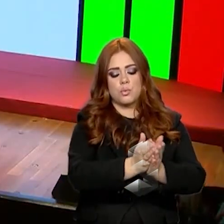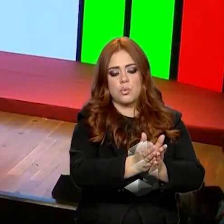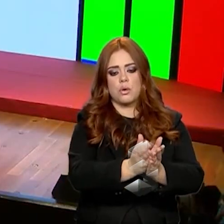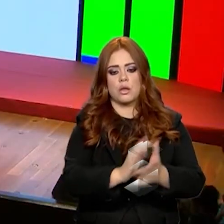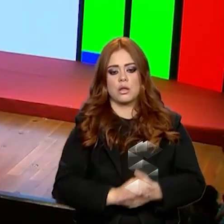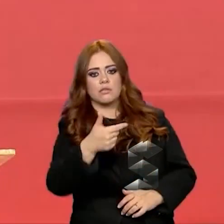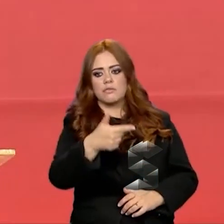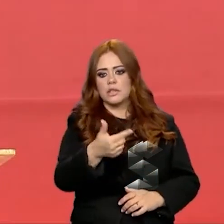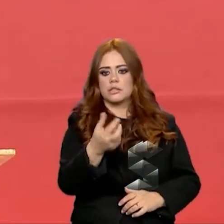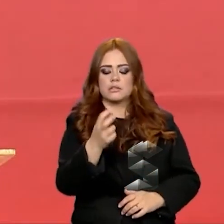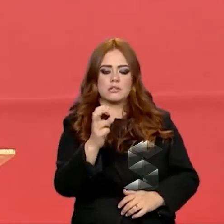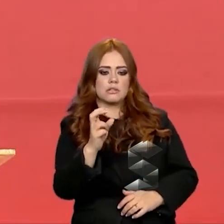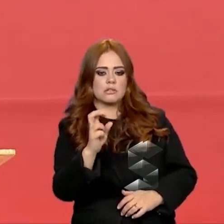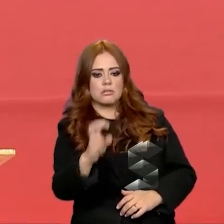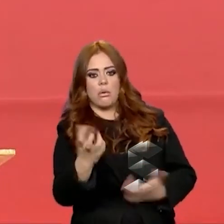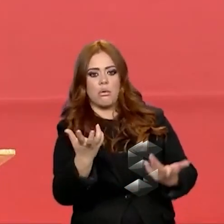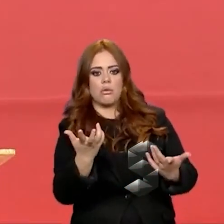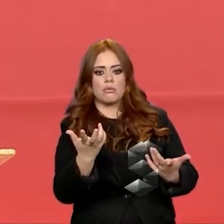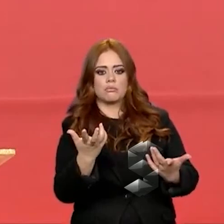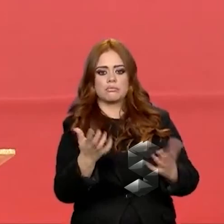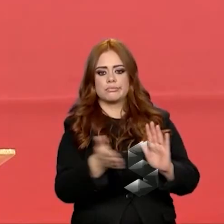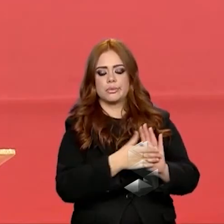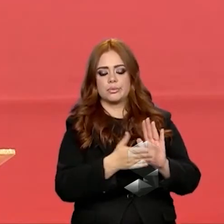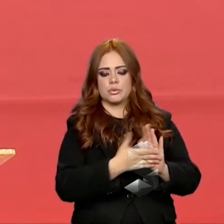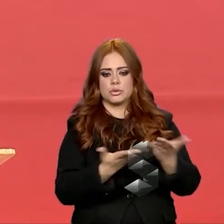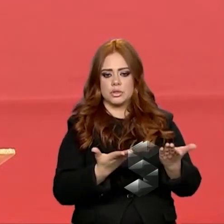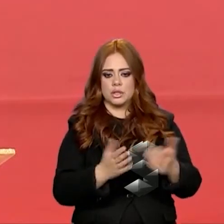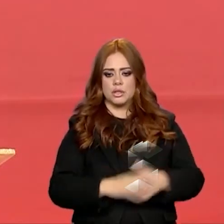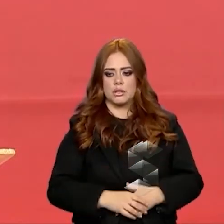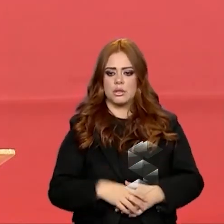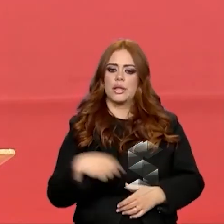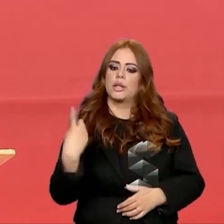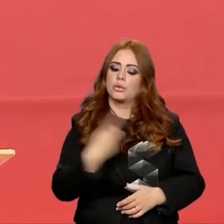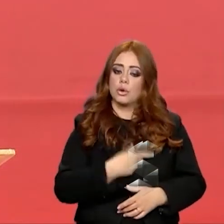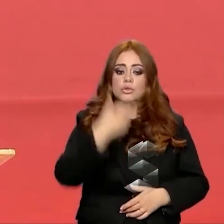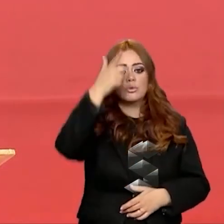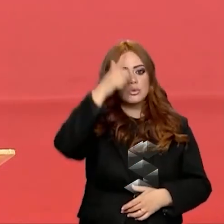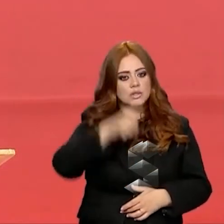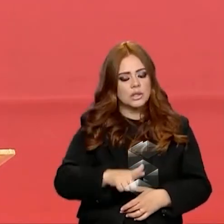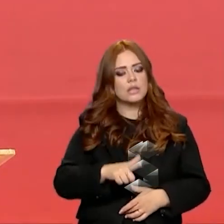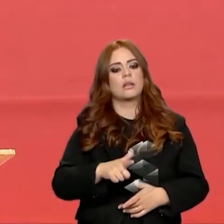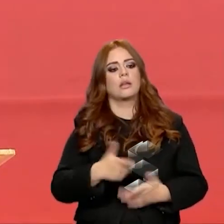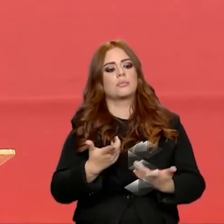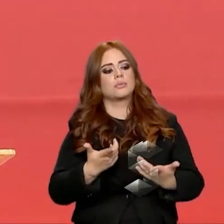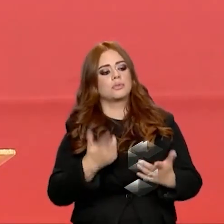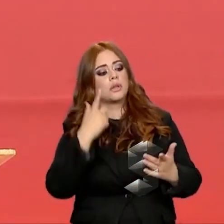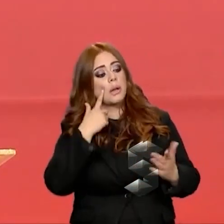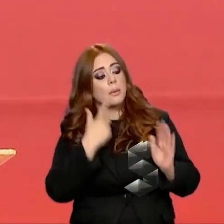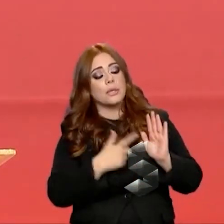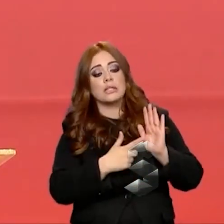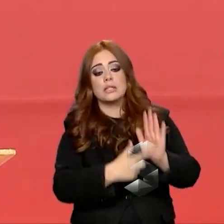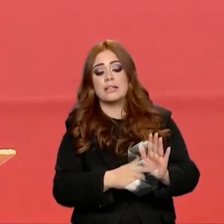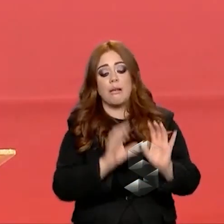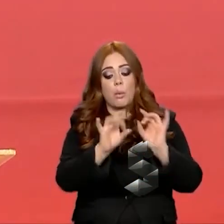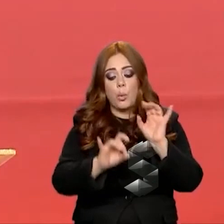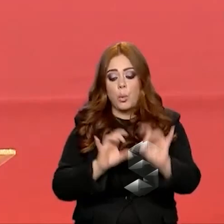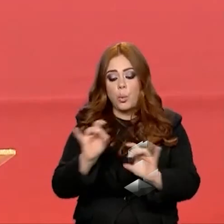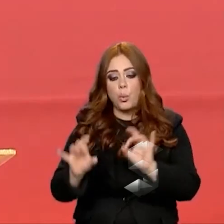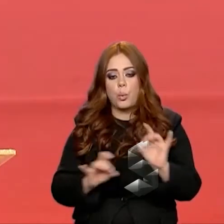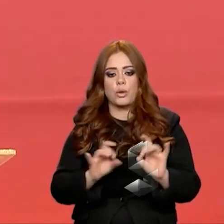PAC e nós conseguimos atender a maioria das propostas apresentadas no PAC.